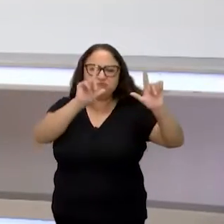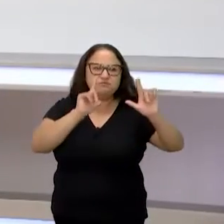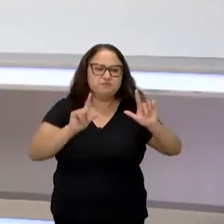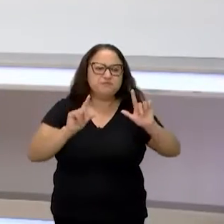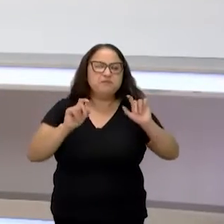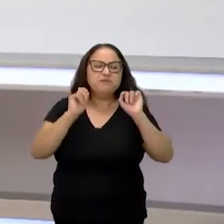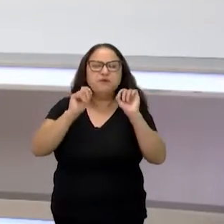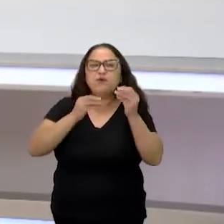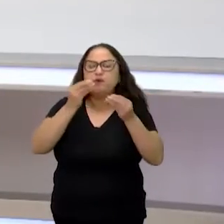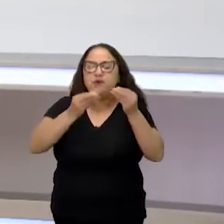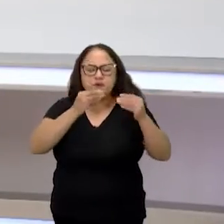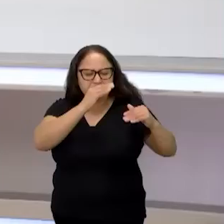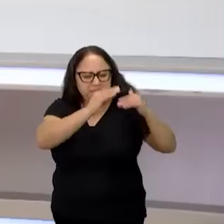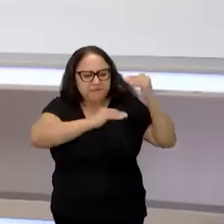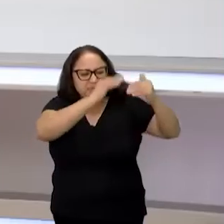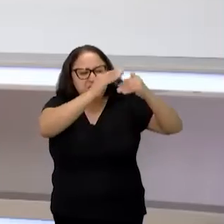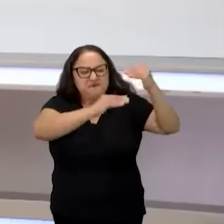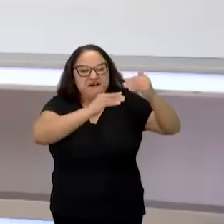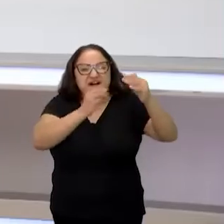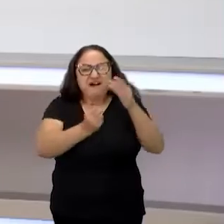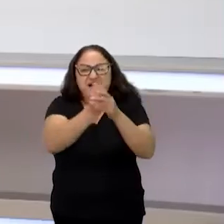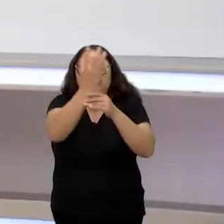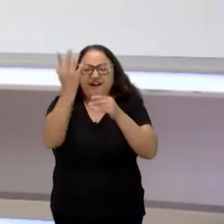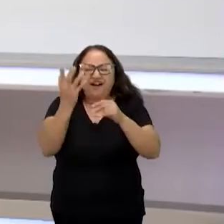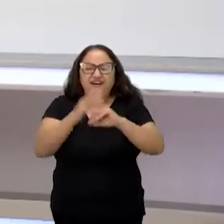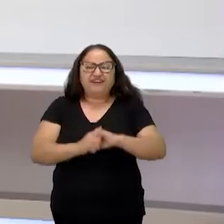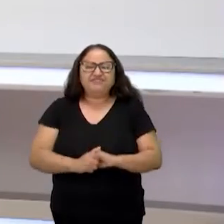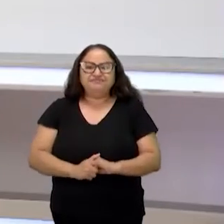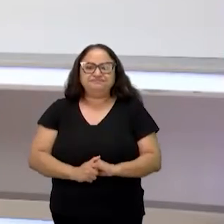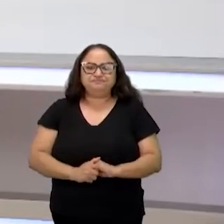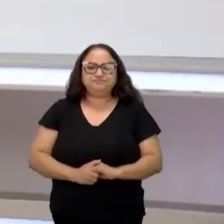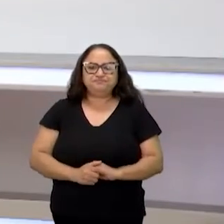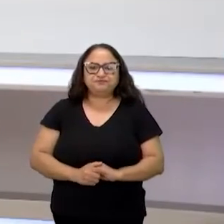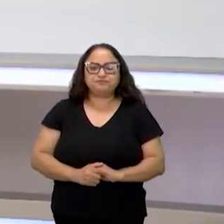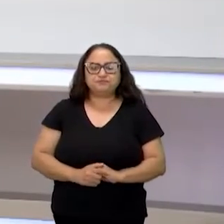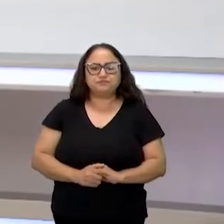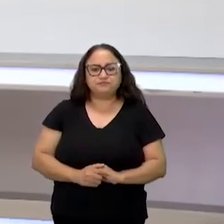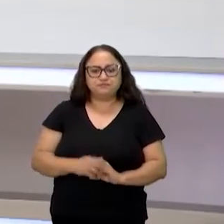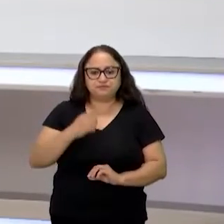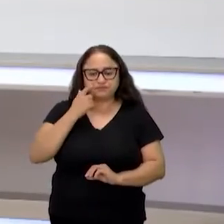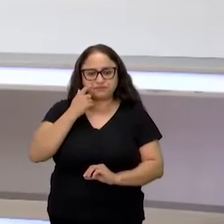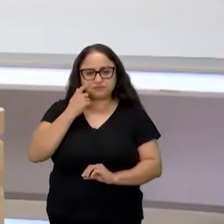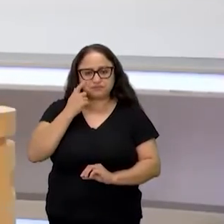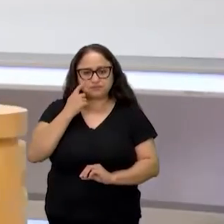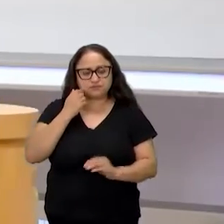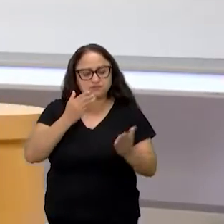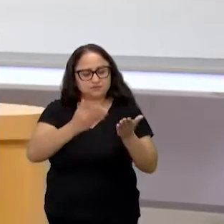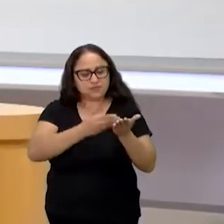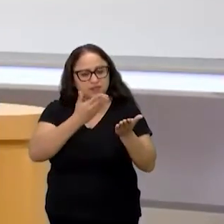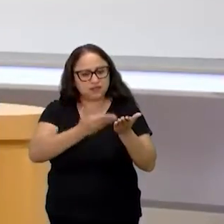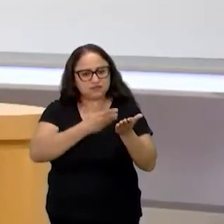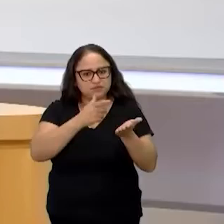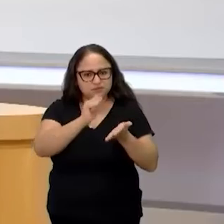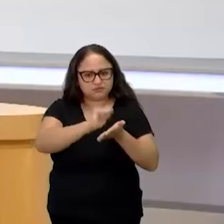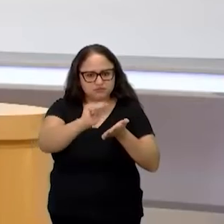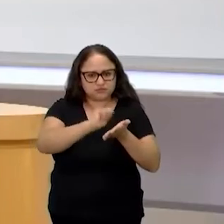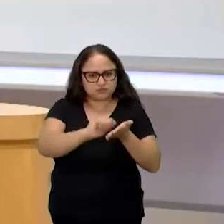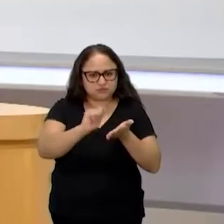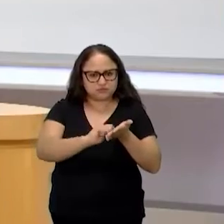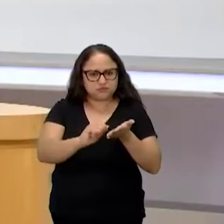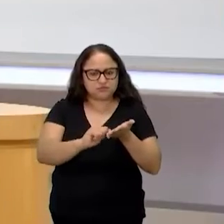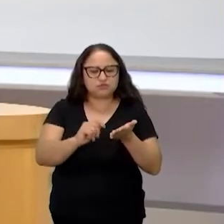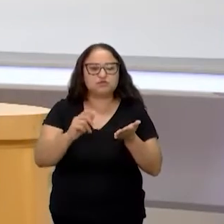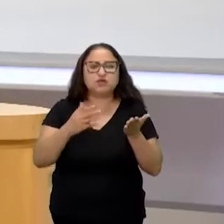o traço a traço de todo o processo de criação, tá? Então, a esse caderno de anotações a gente chama de livro de